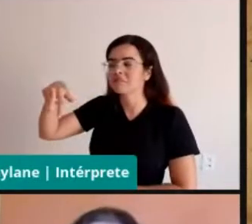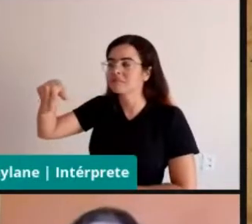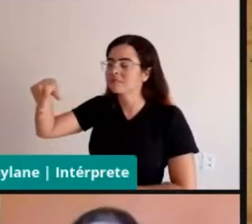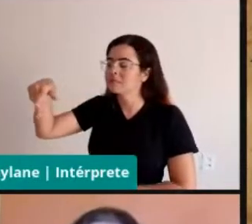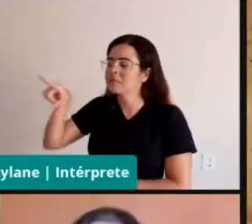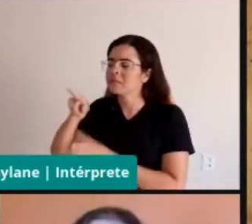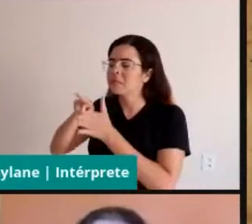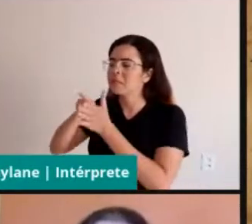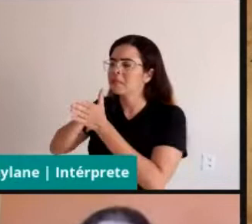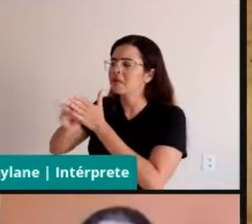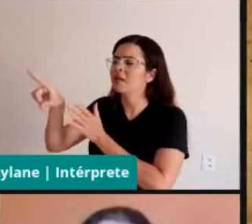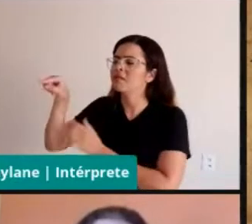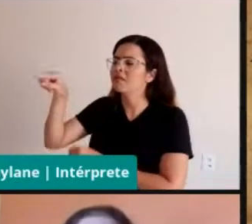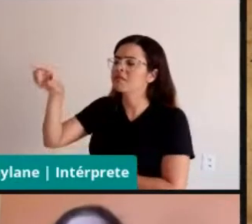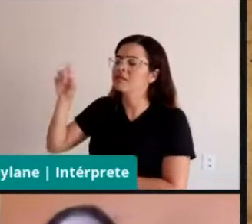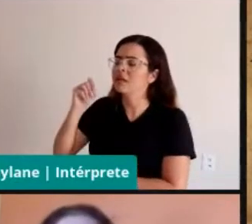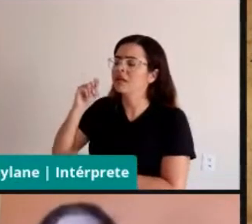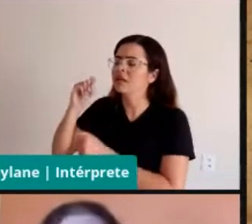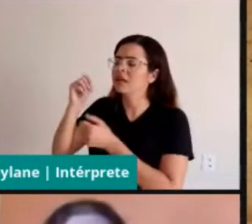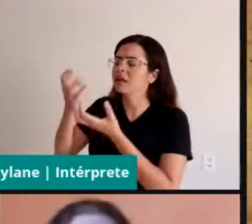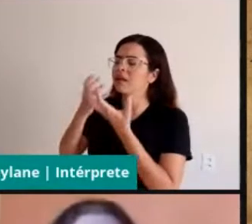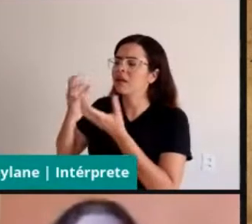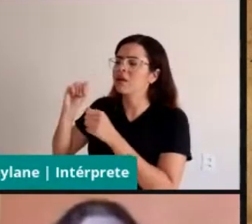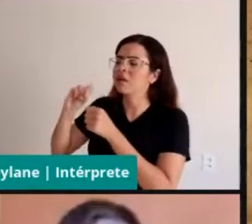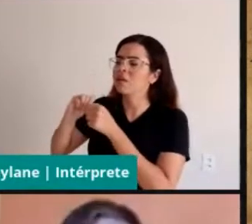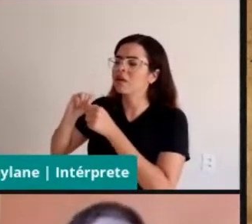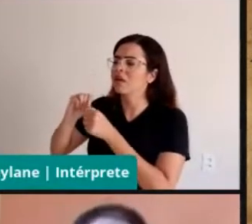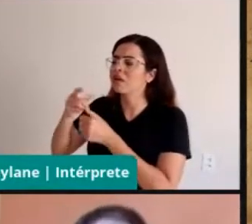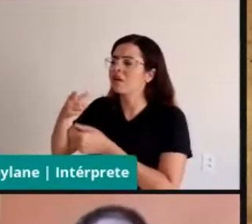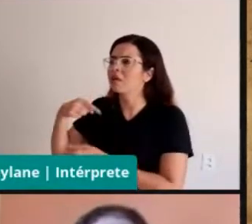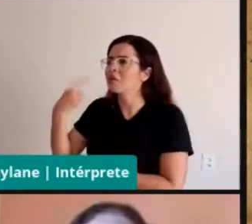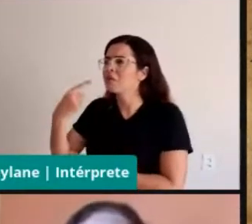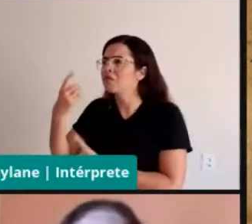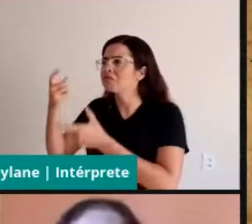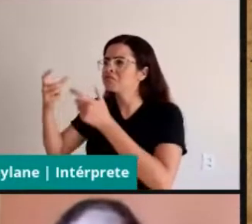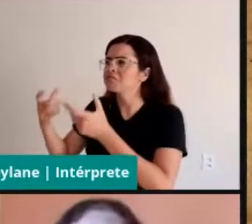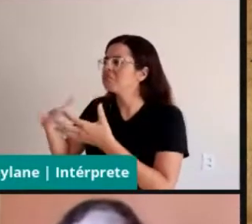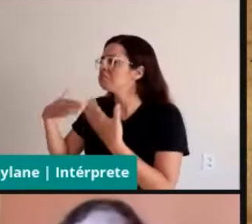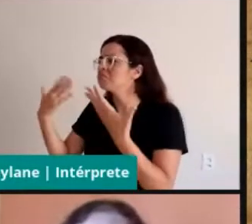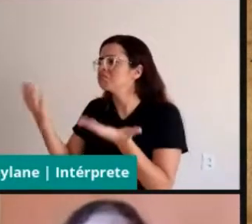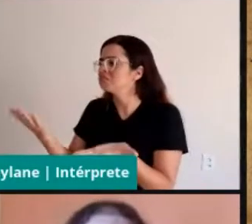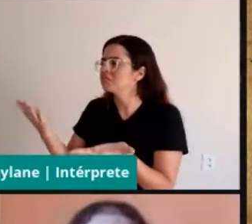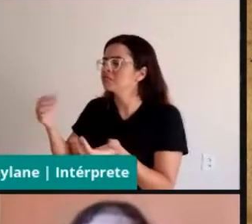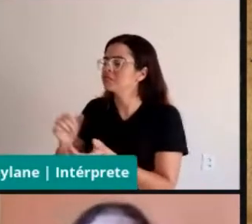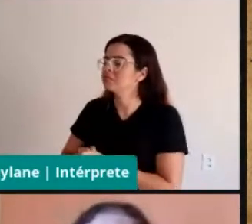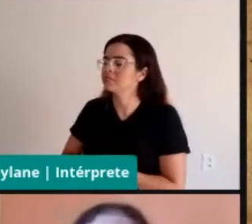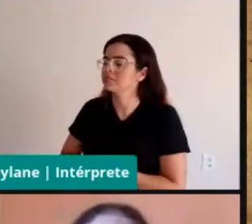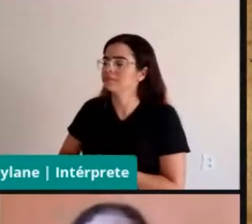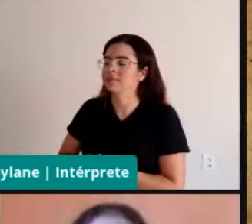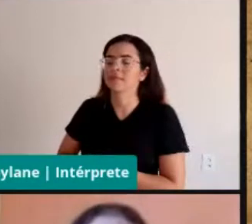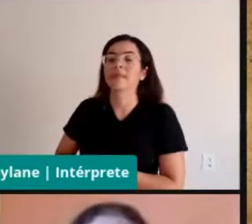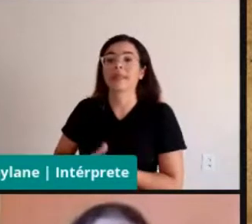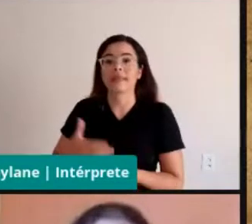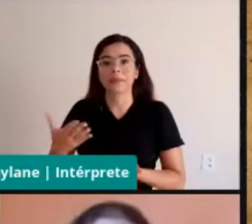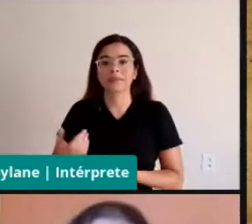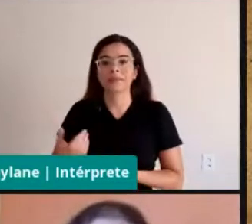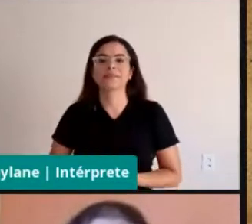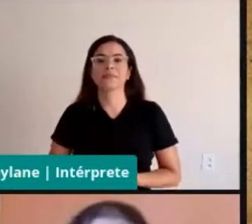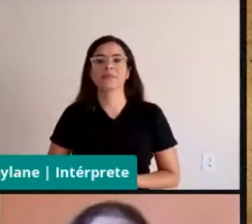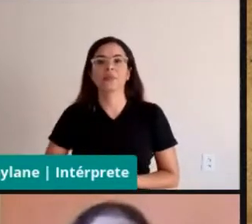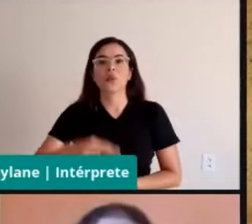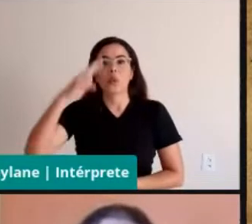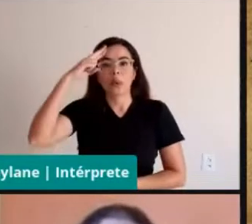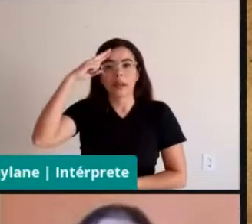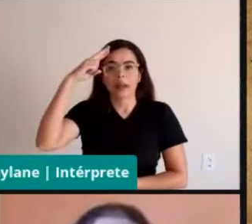o que ele quer e onde nós estamos. E com isso, o mestre vai narrar os resultados